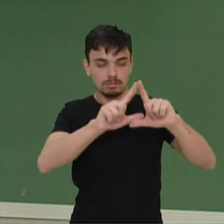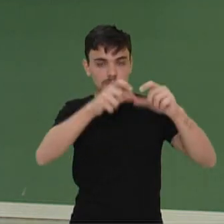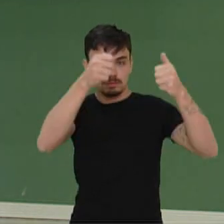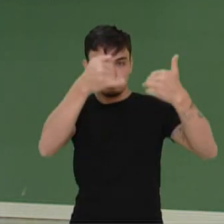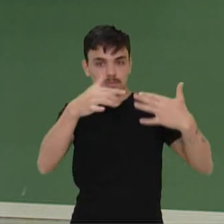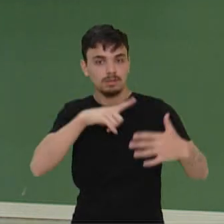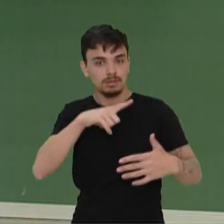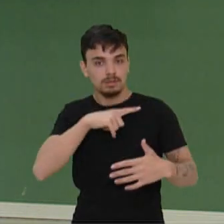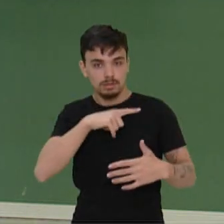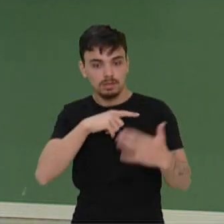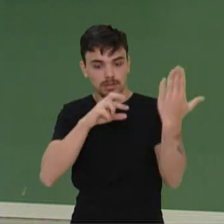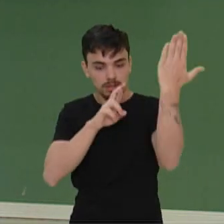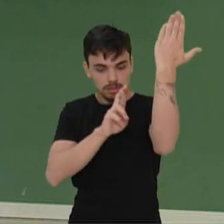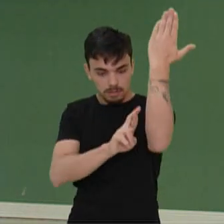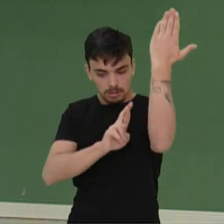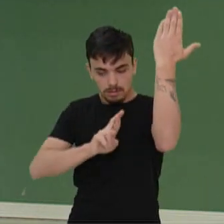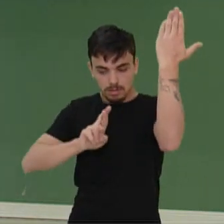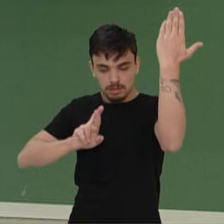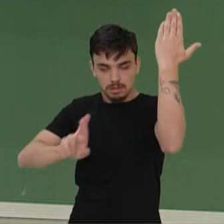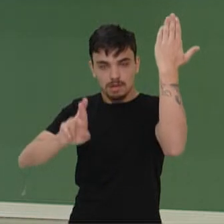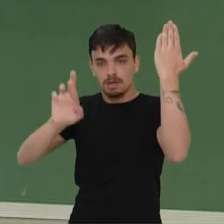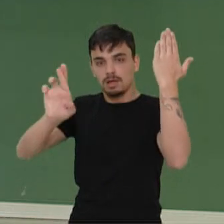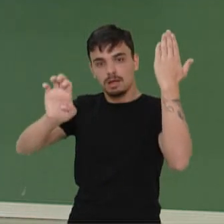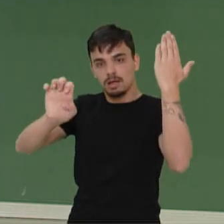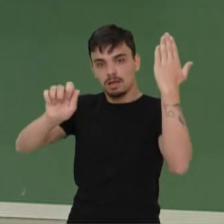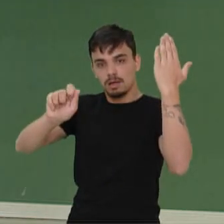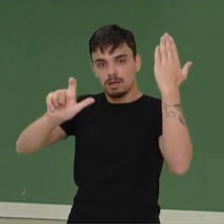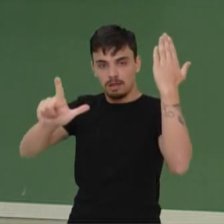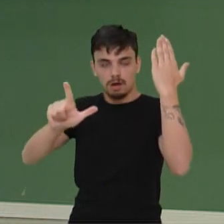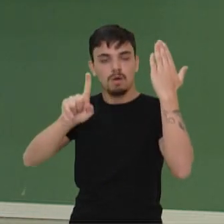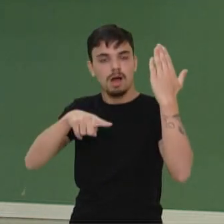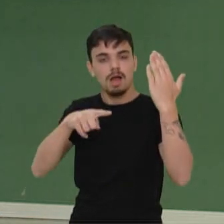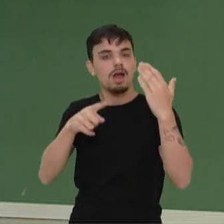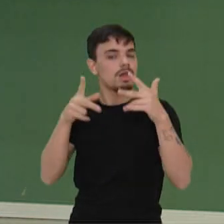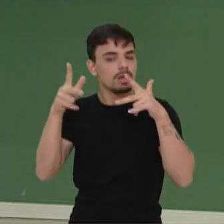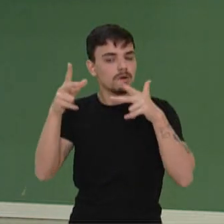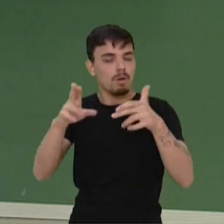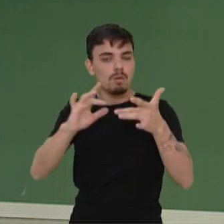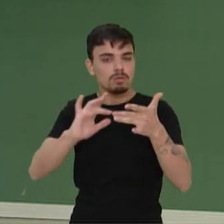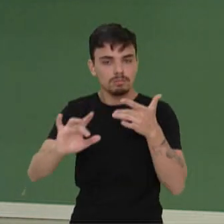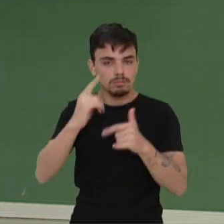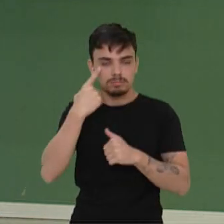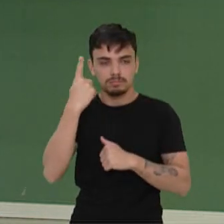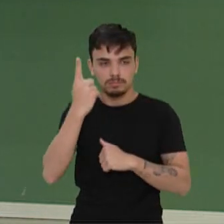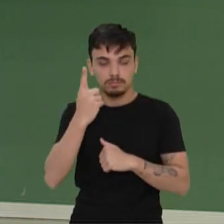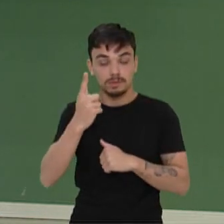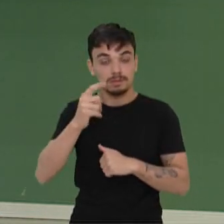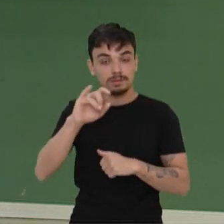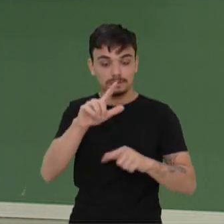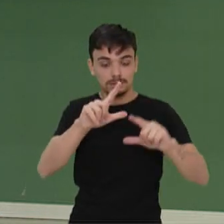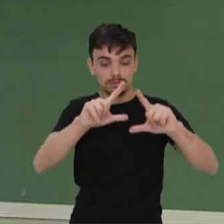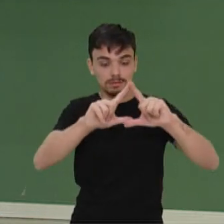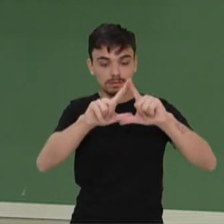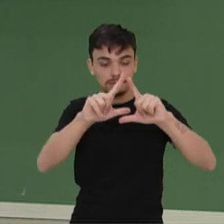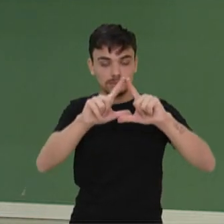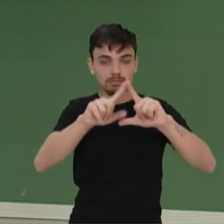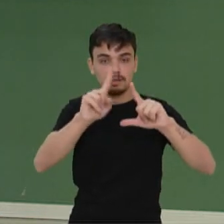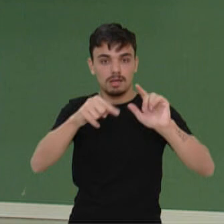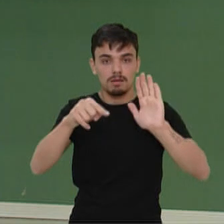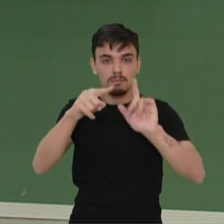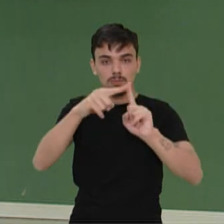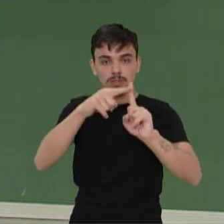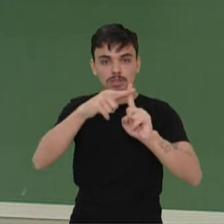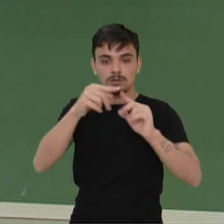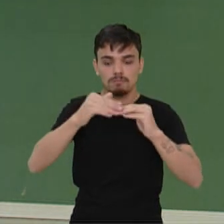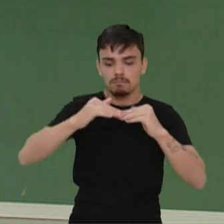se tiver raízes reais, se elas são iguais ou distintas. Tá? Se o delta é positivo, maior do que zero, então